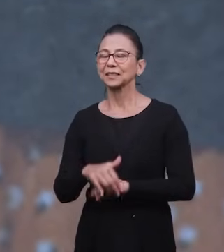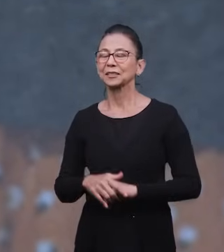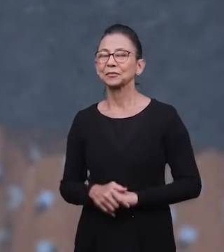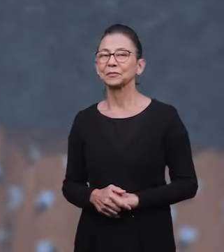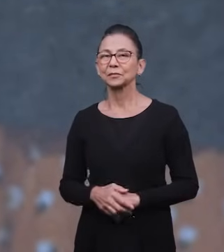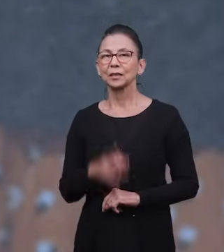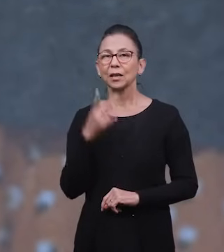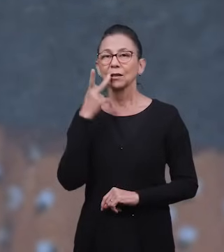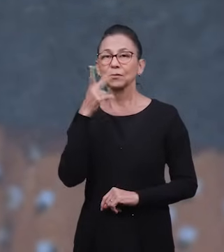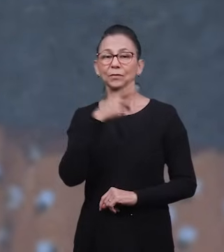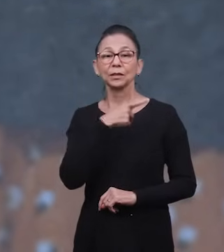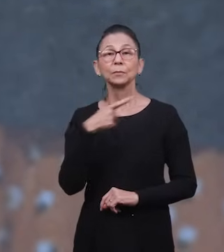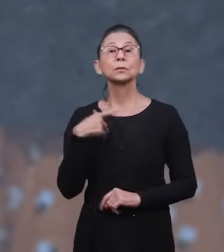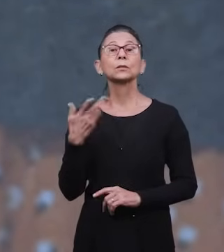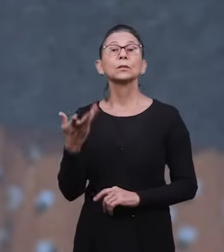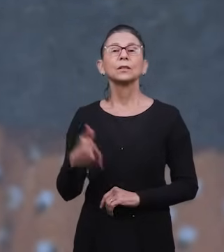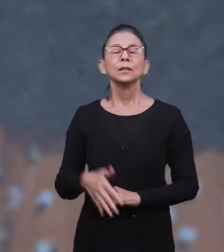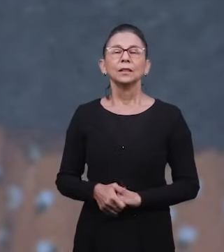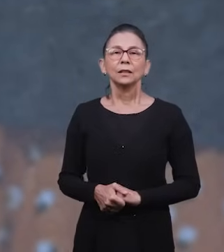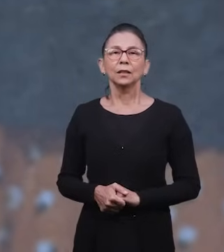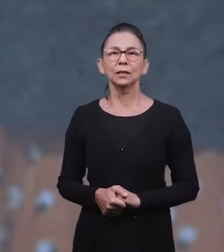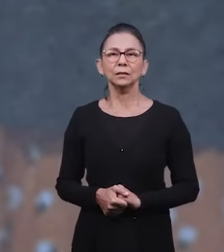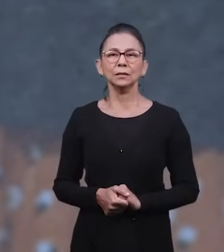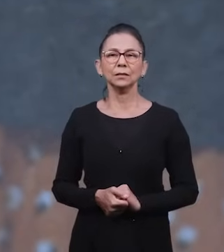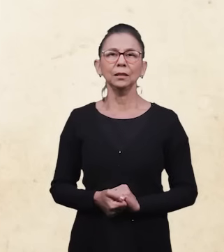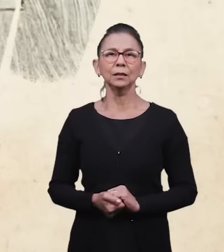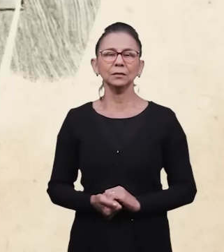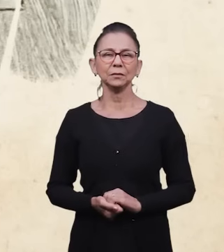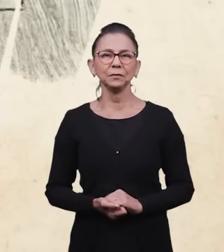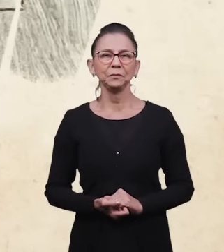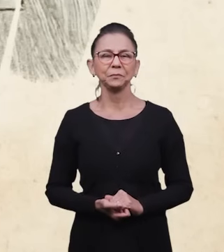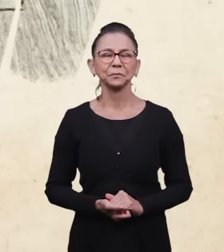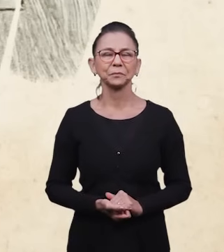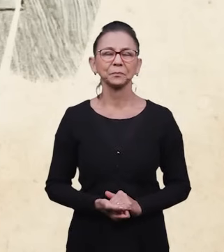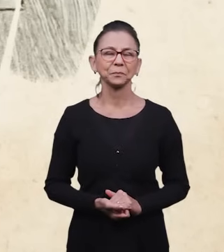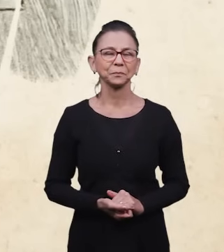o quadro é o quadro Fala Pastor. Então tá aí, fala pastor!